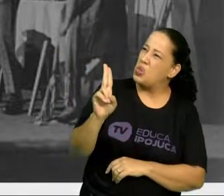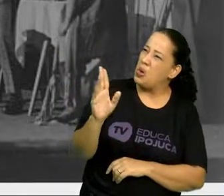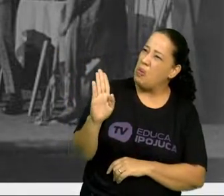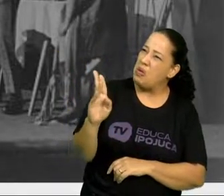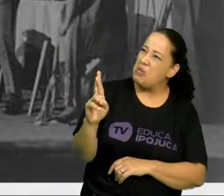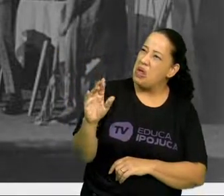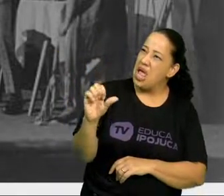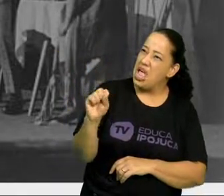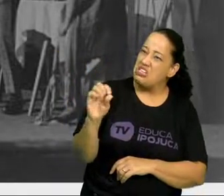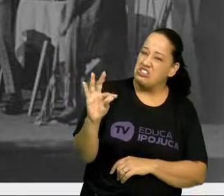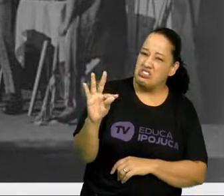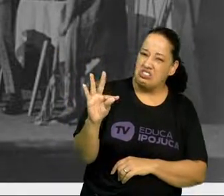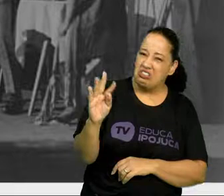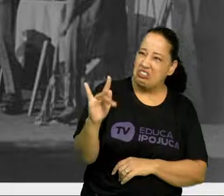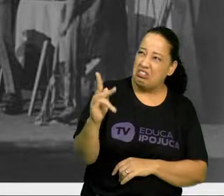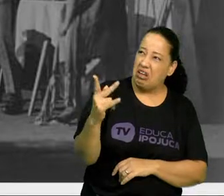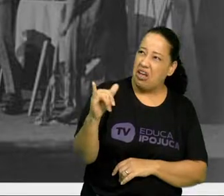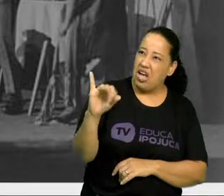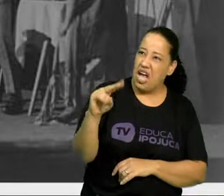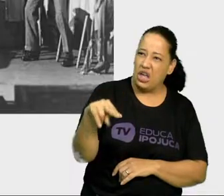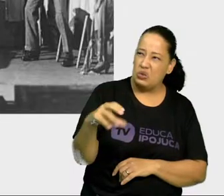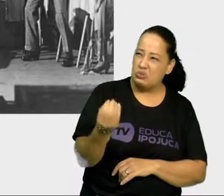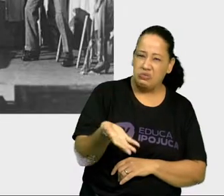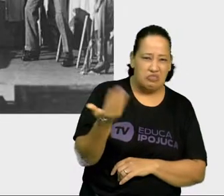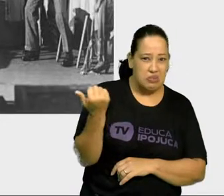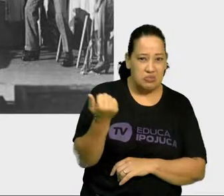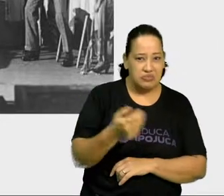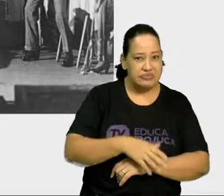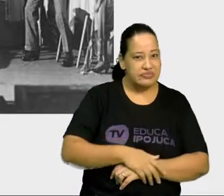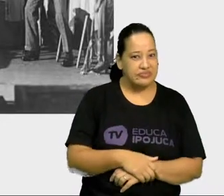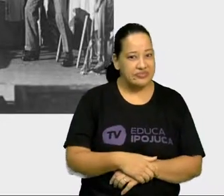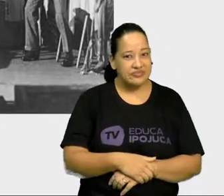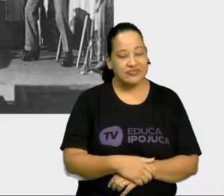ano Mas enfim vamos nessa